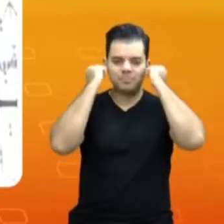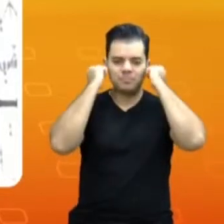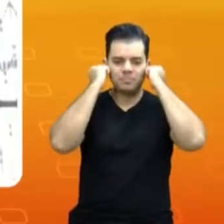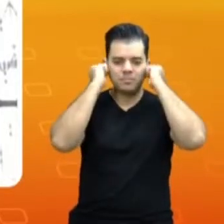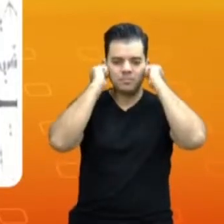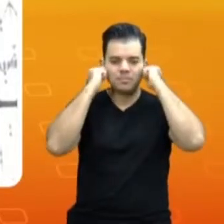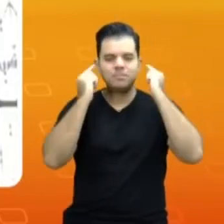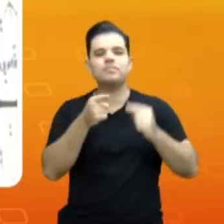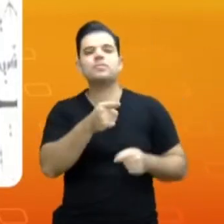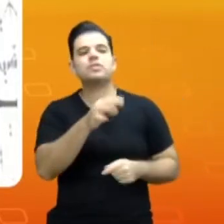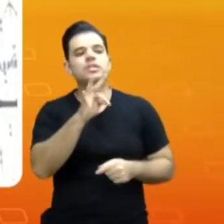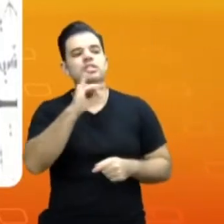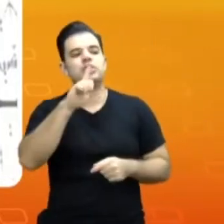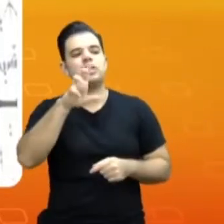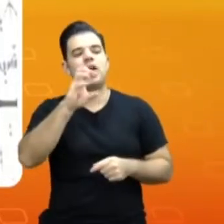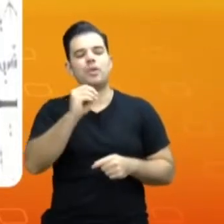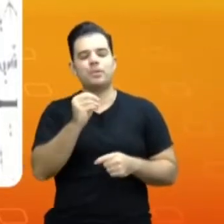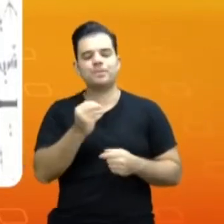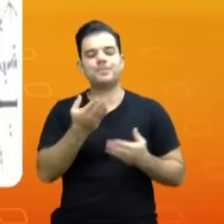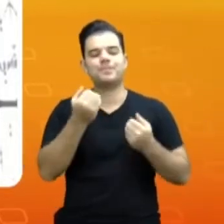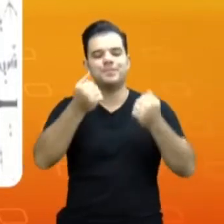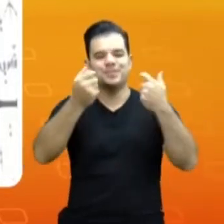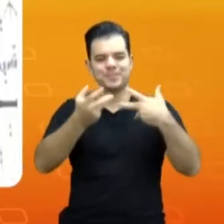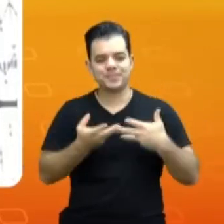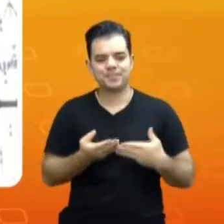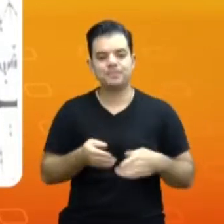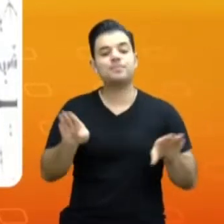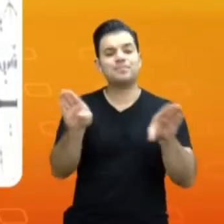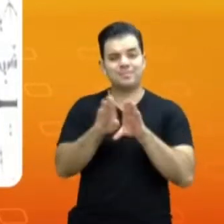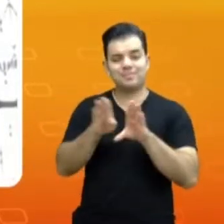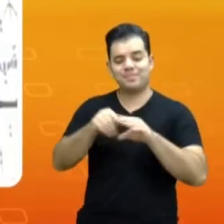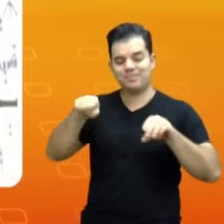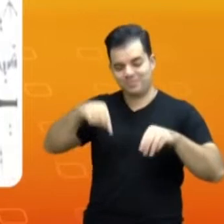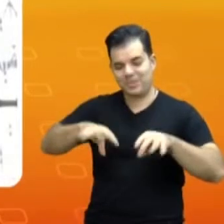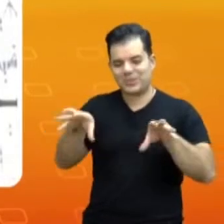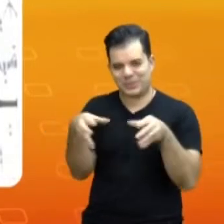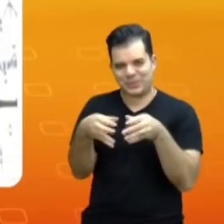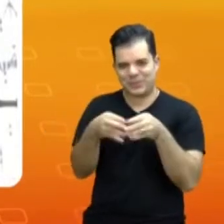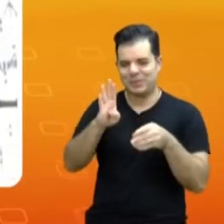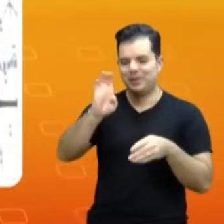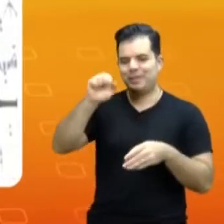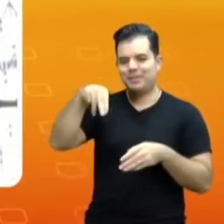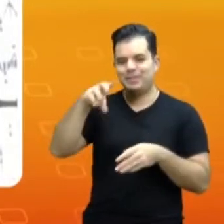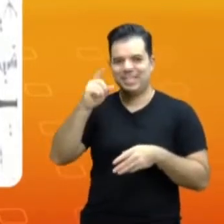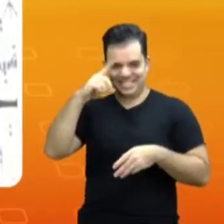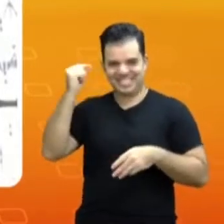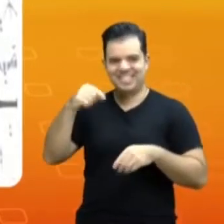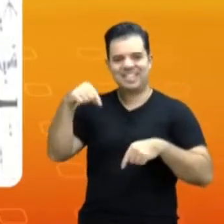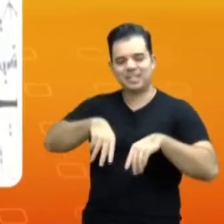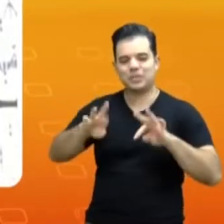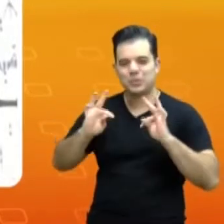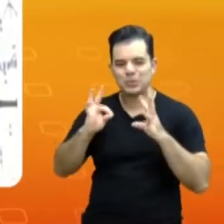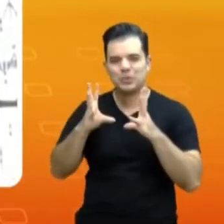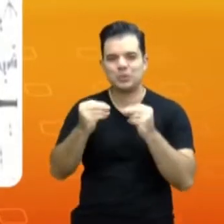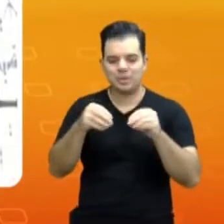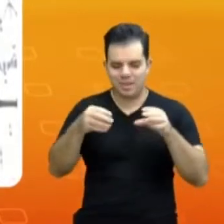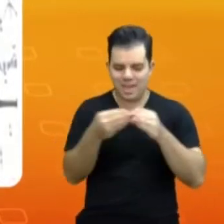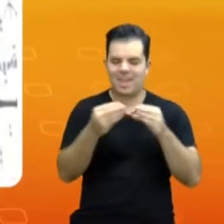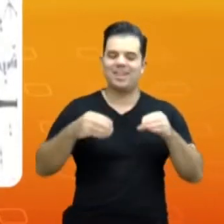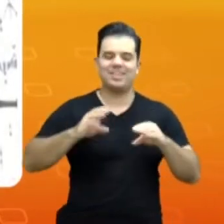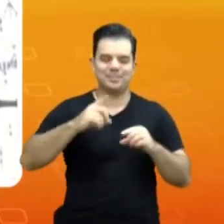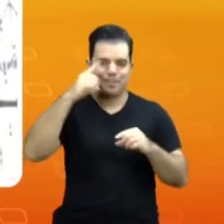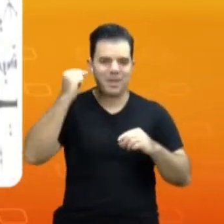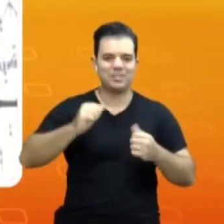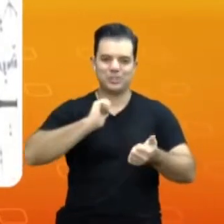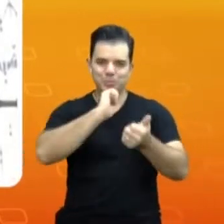E você, Thiago? Indo aqui para o lado da Band, a gente fez uma excelente cobertura durante o Band Esportes. Acho que todos